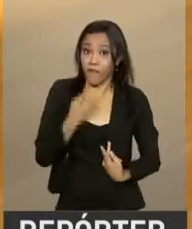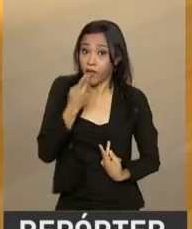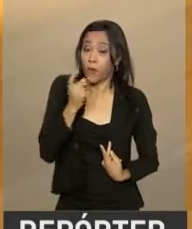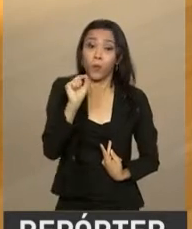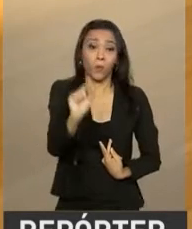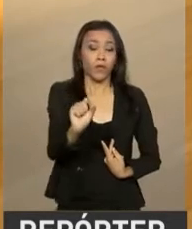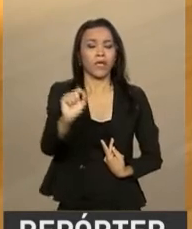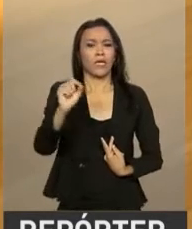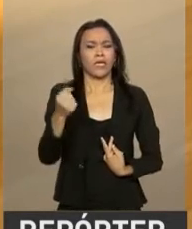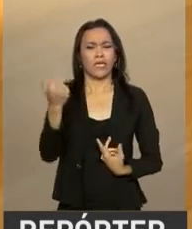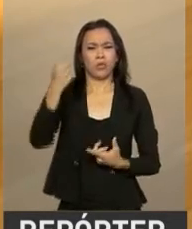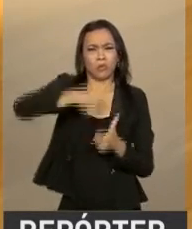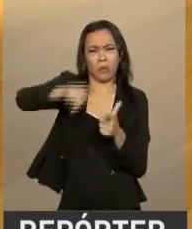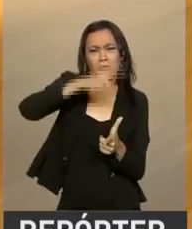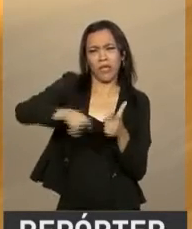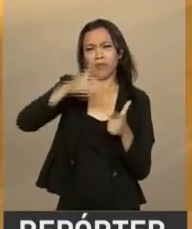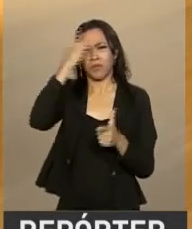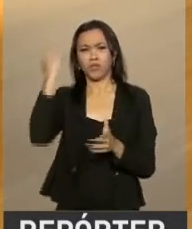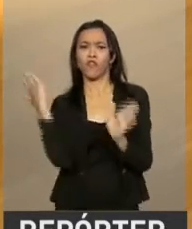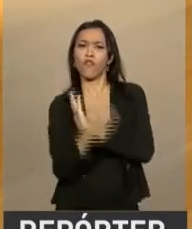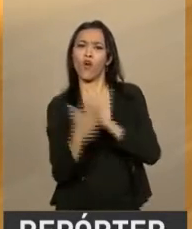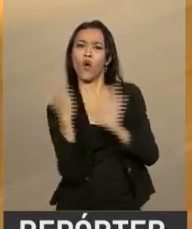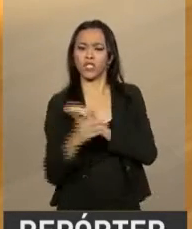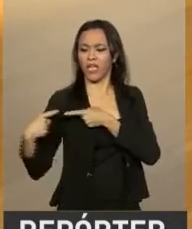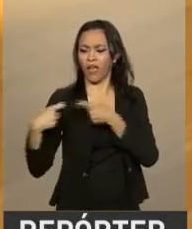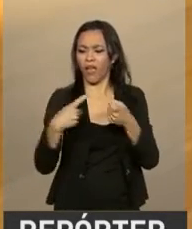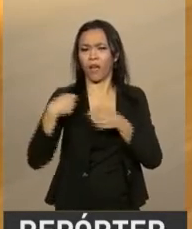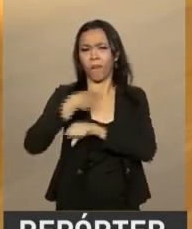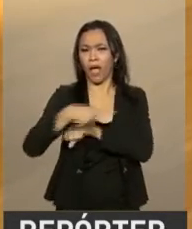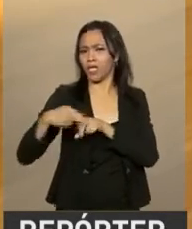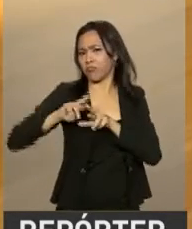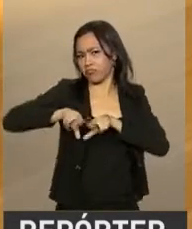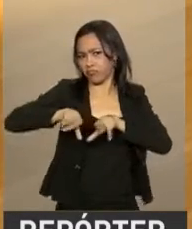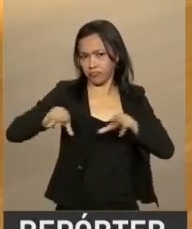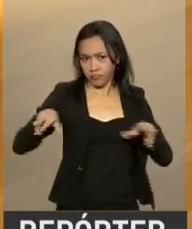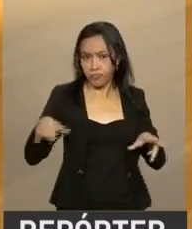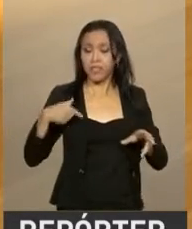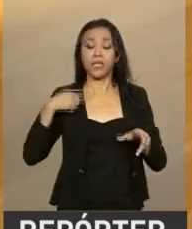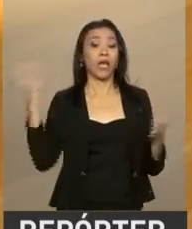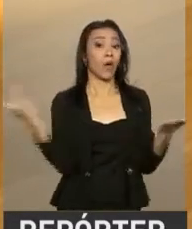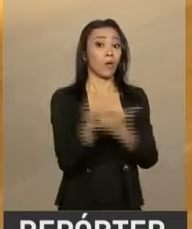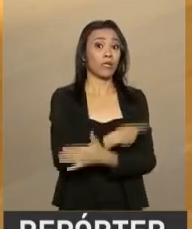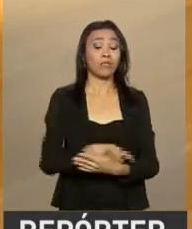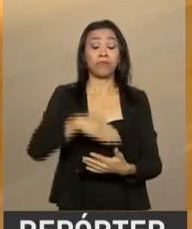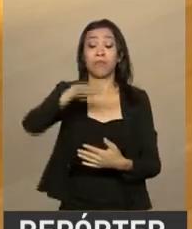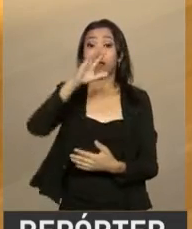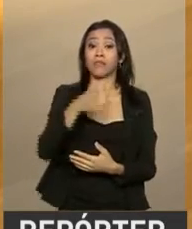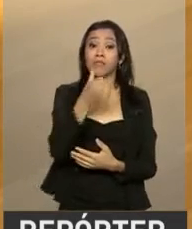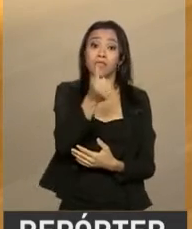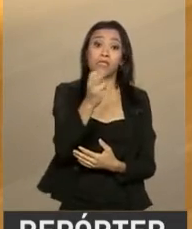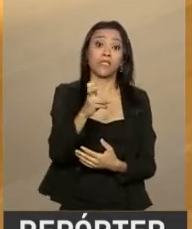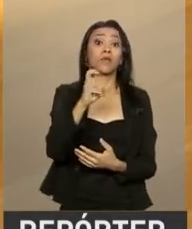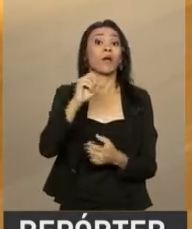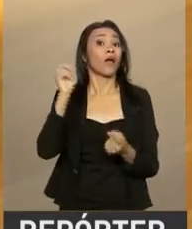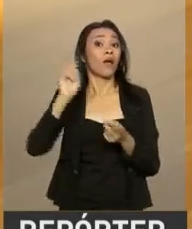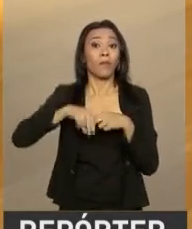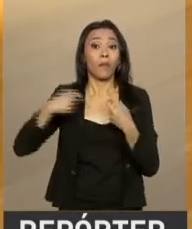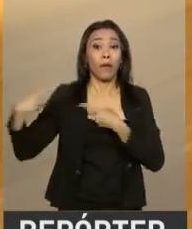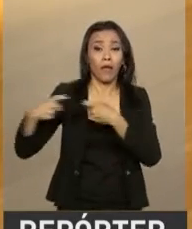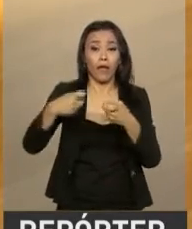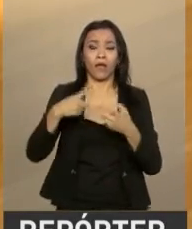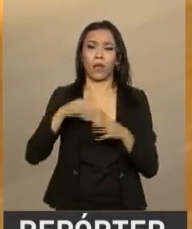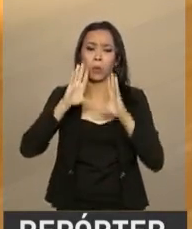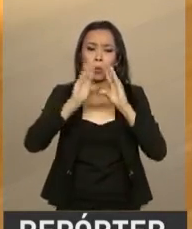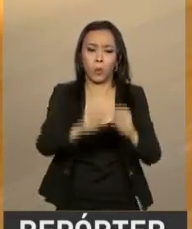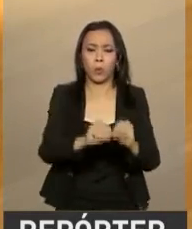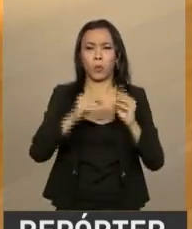de refugiados, que segundo a ONU atinge mais de 65 milhões de pessoas no mundo, é resultado de guerras, repressão